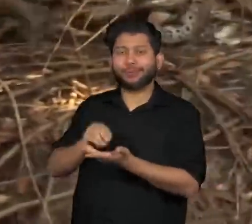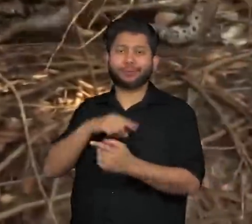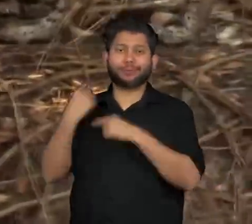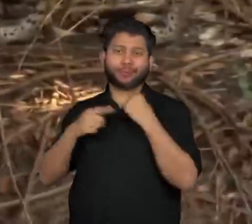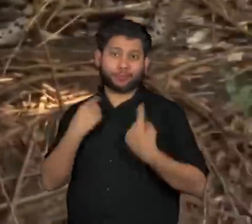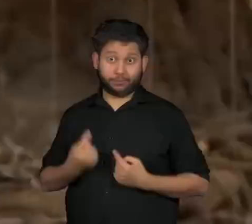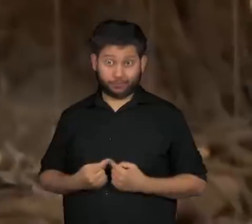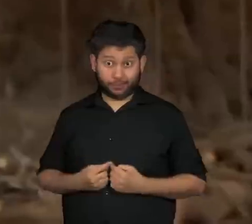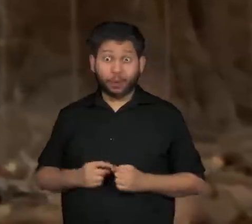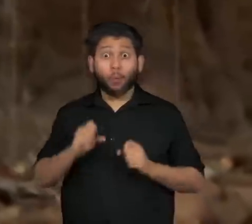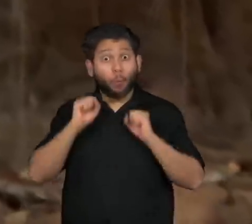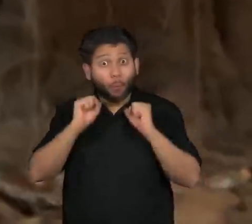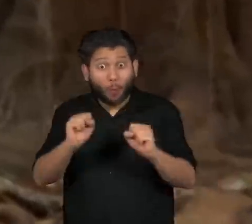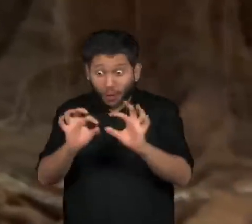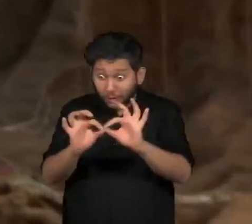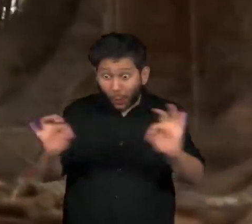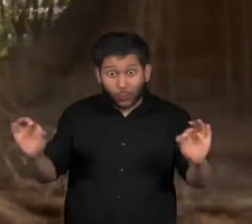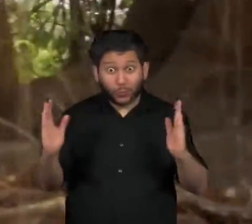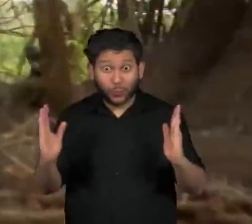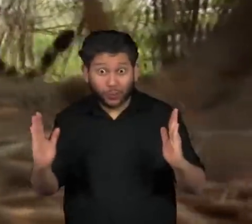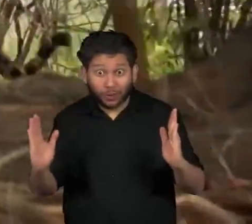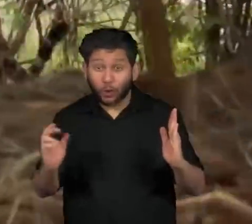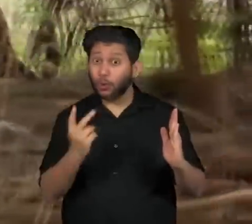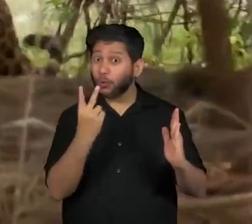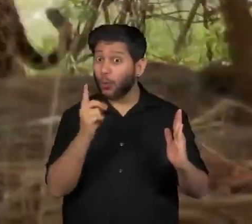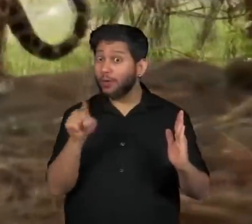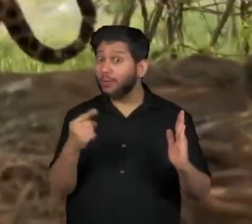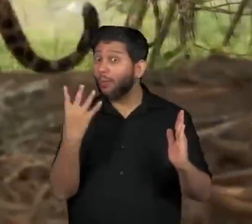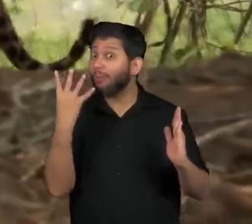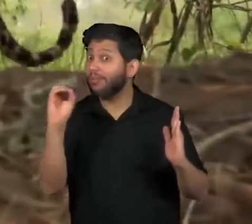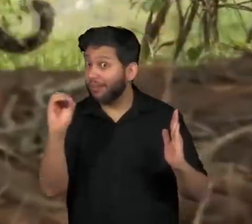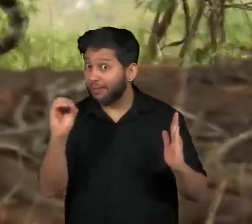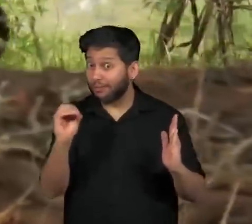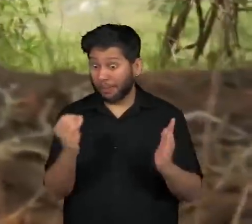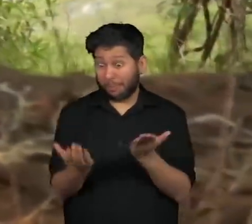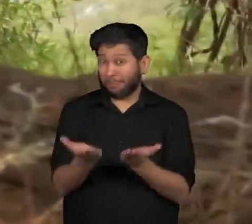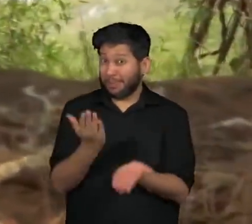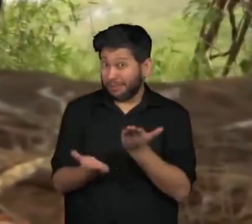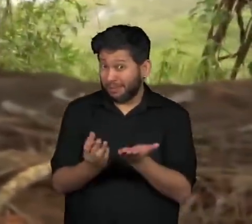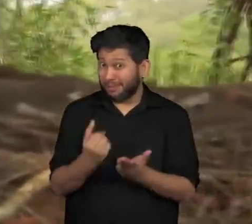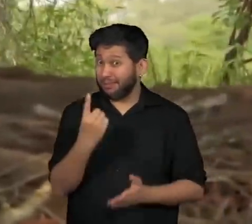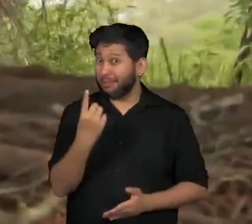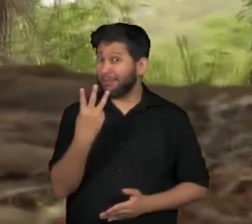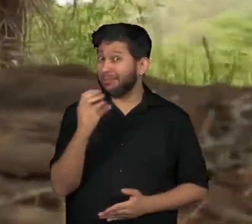de comprimento e chega a pesar 130 quilos.